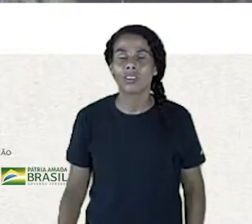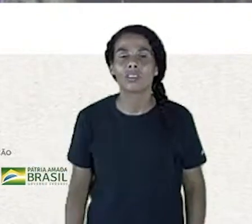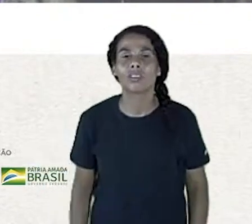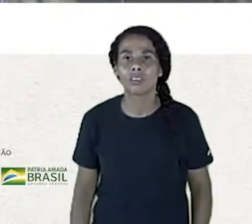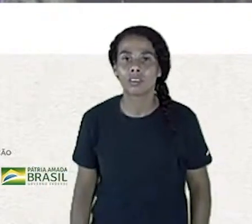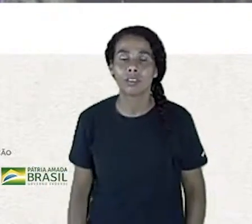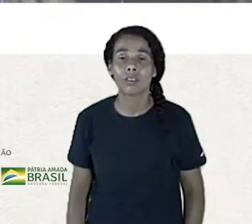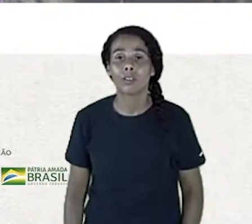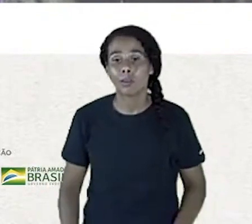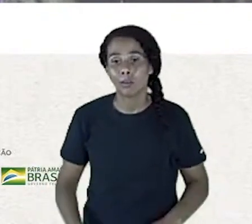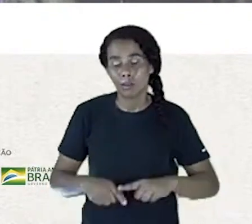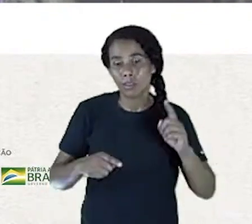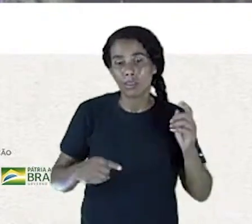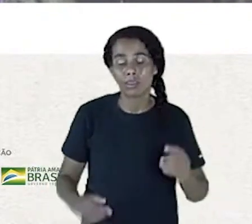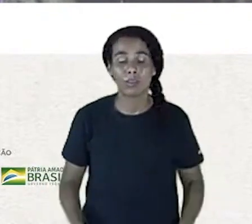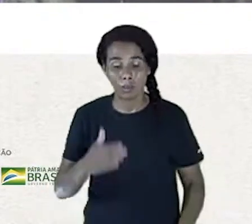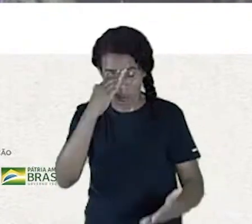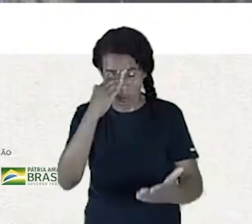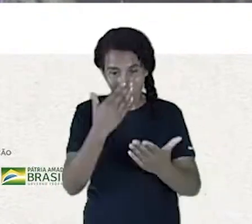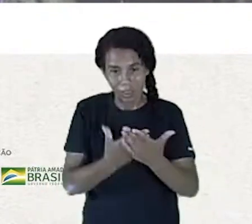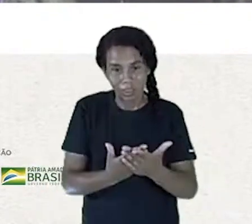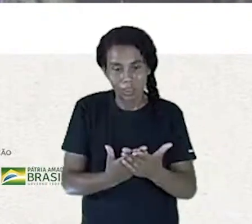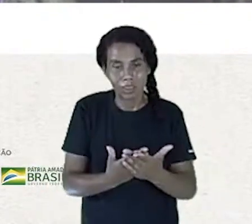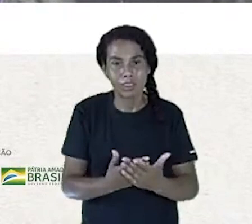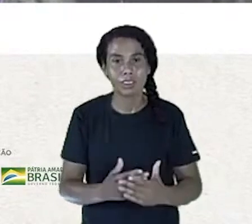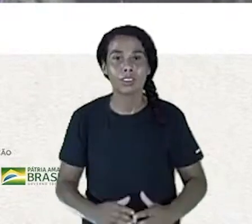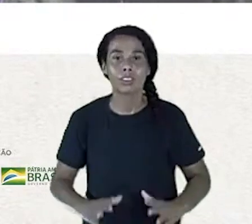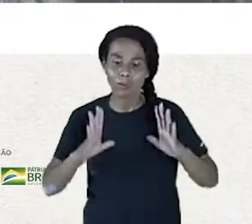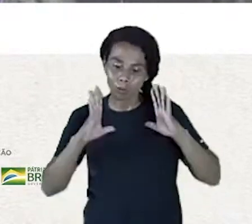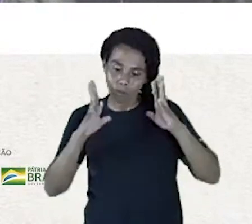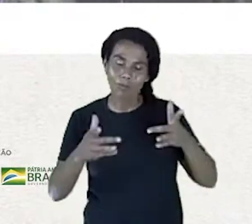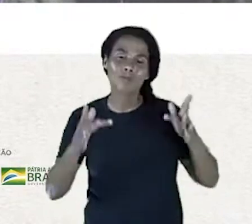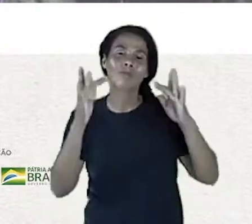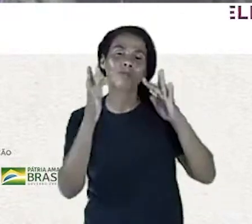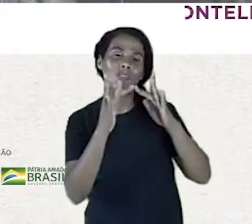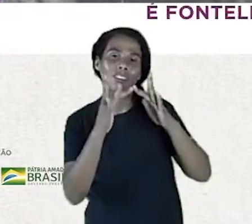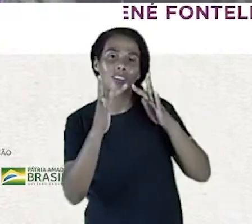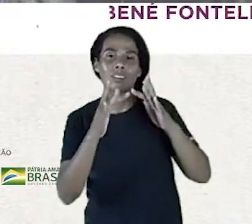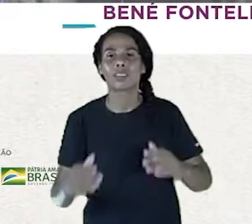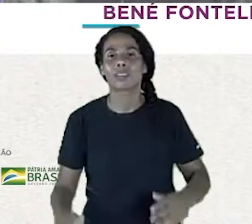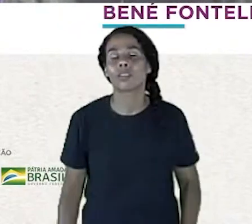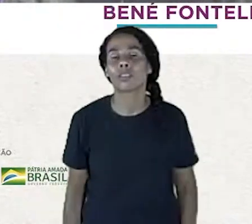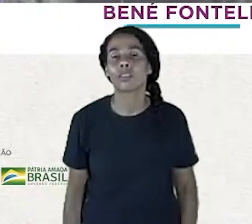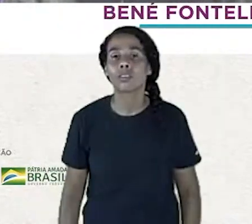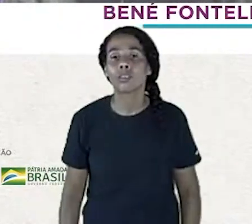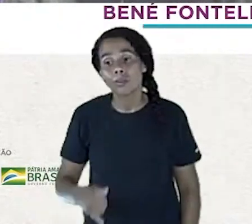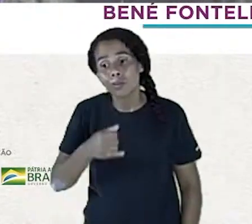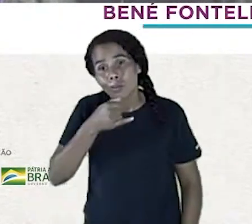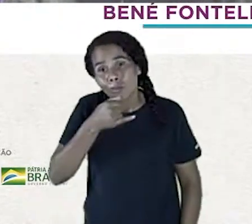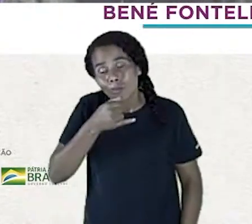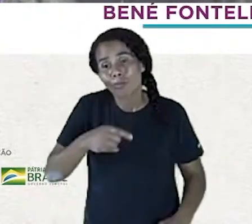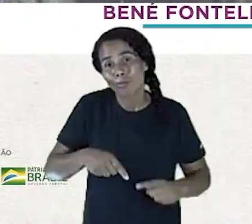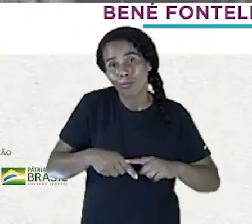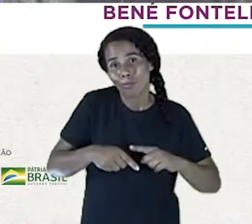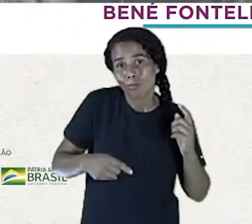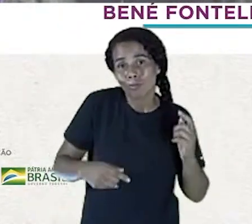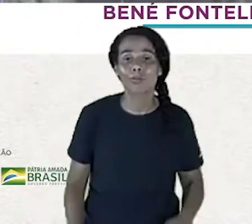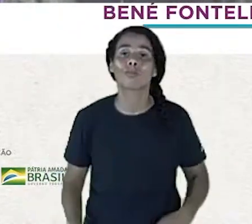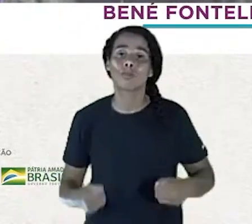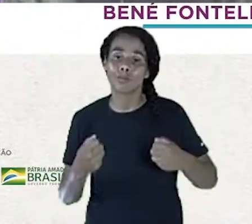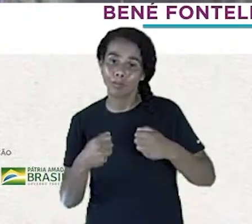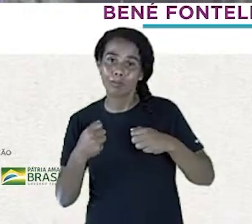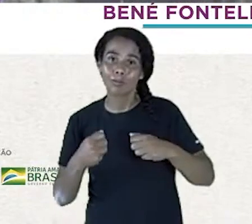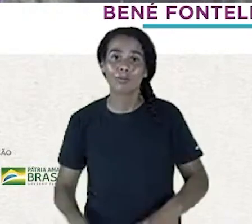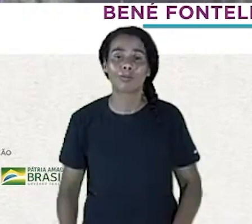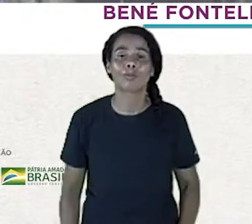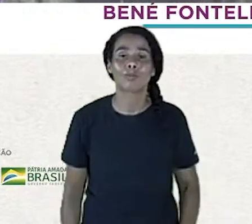brincando que a gente consegue estabelecer o afeto aqui também, dada, inclusive, a circunstância que nós estamos, que é uma